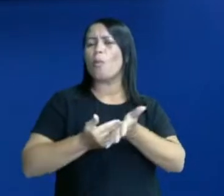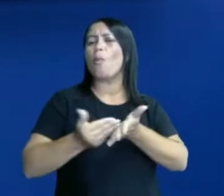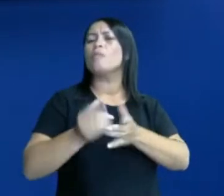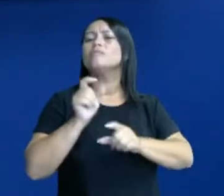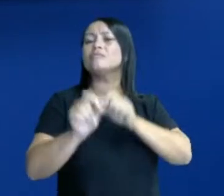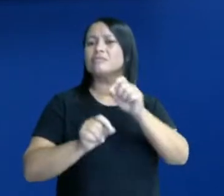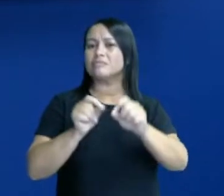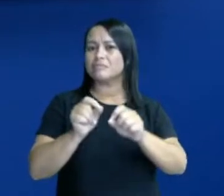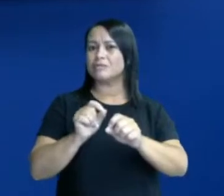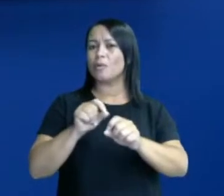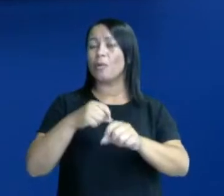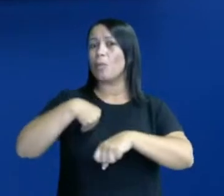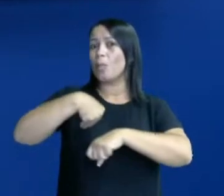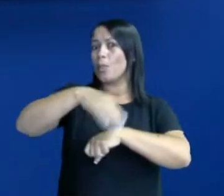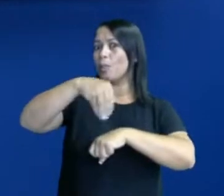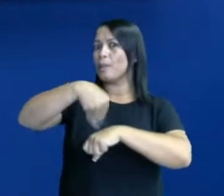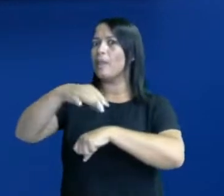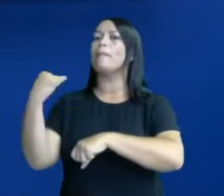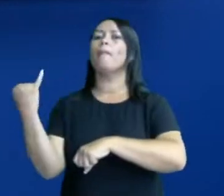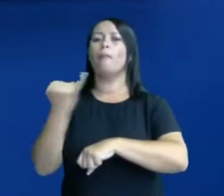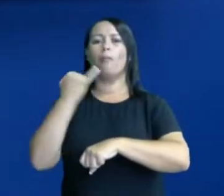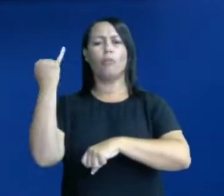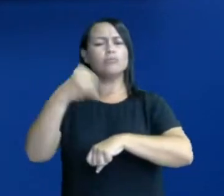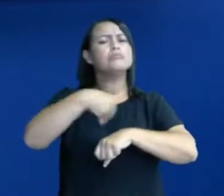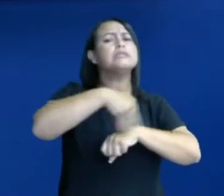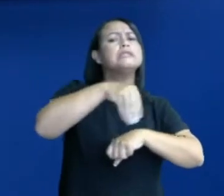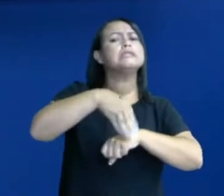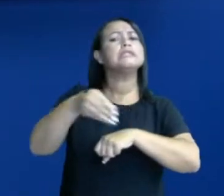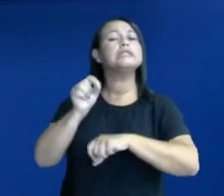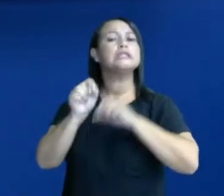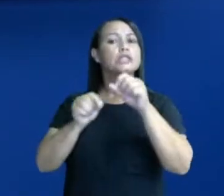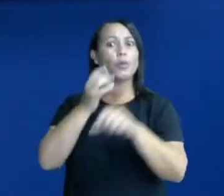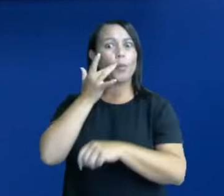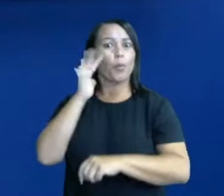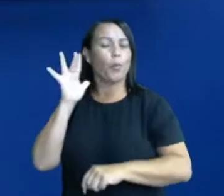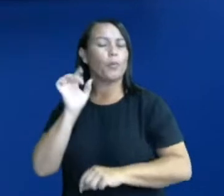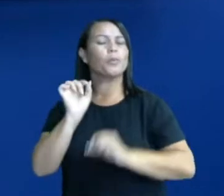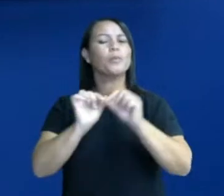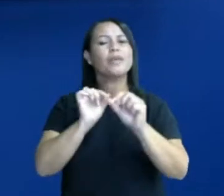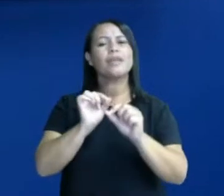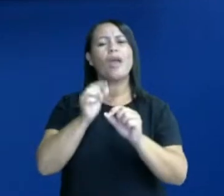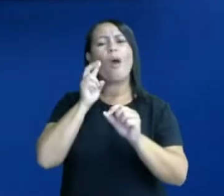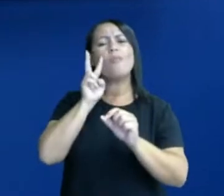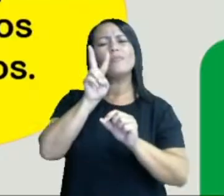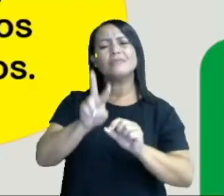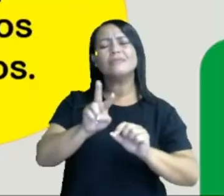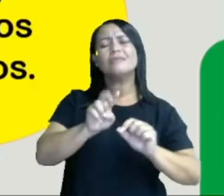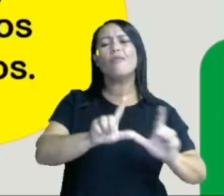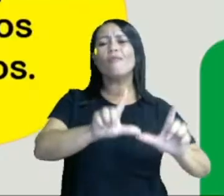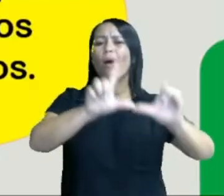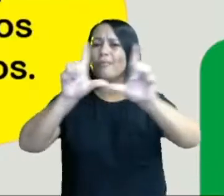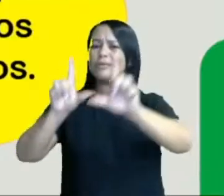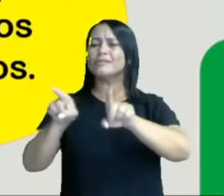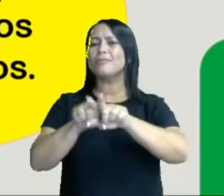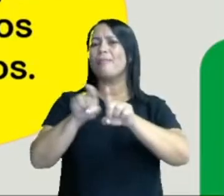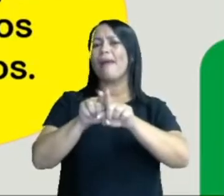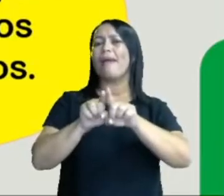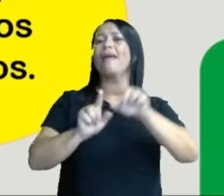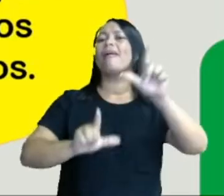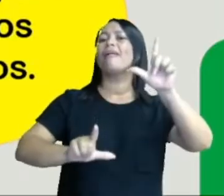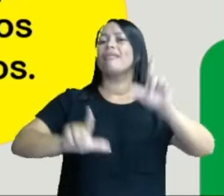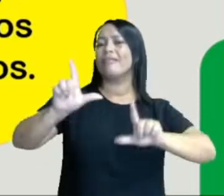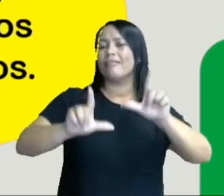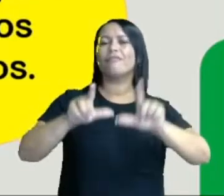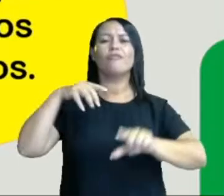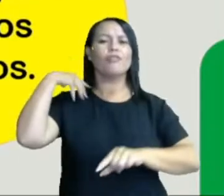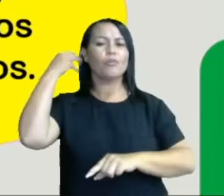com as nossas dicas essenciais, dicas de ouro. Acompanhe a programação da TV e do rádio,